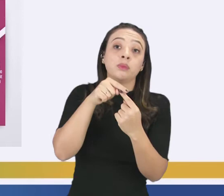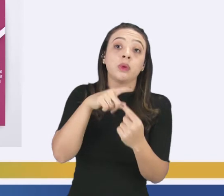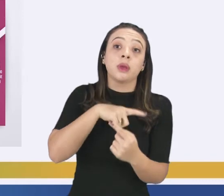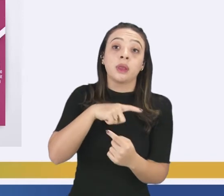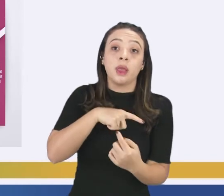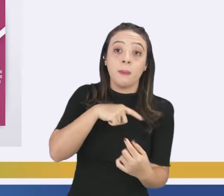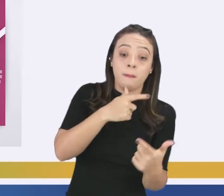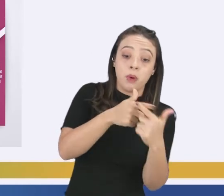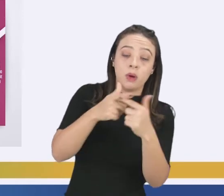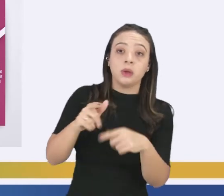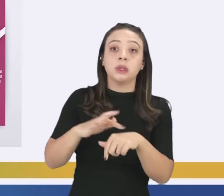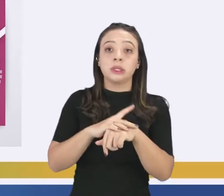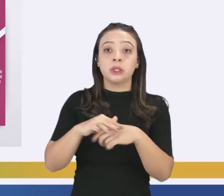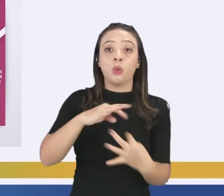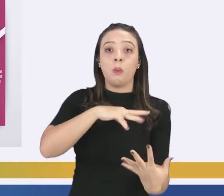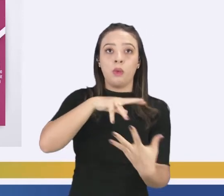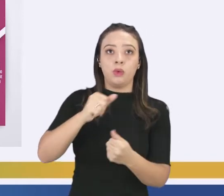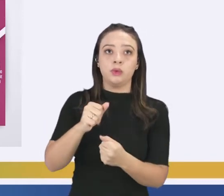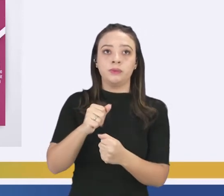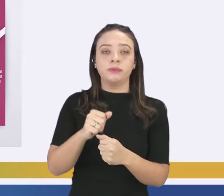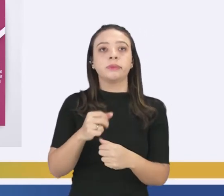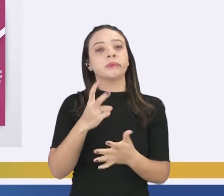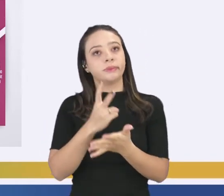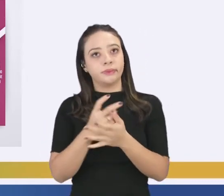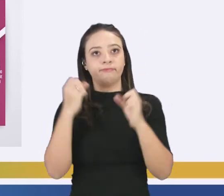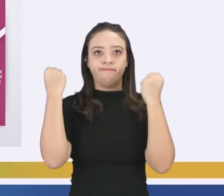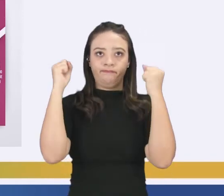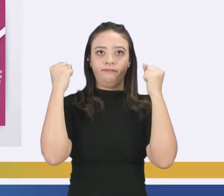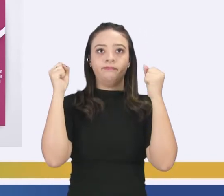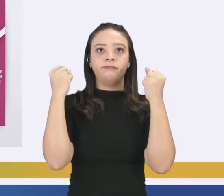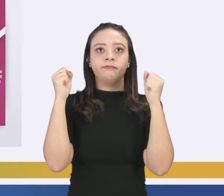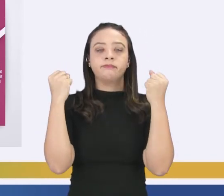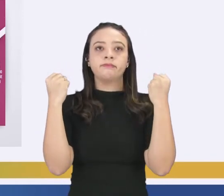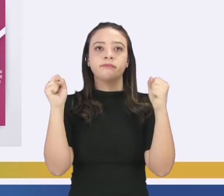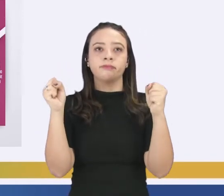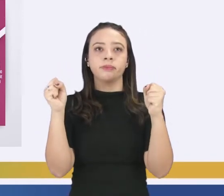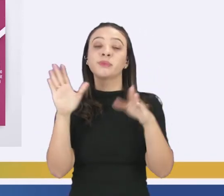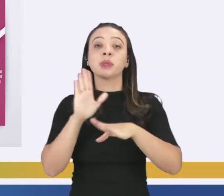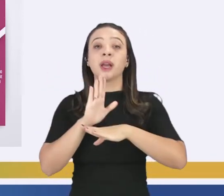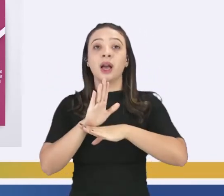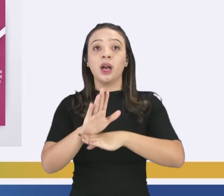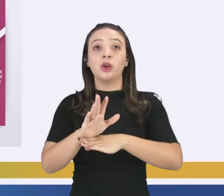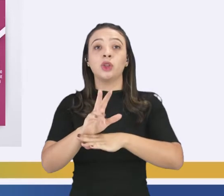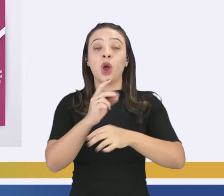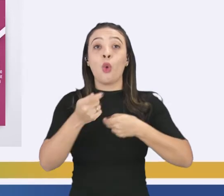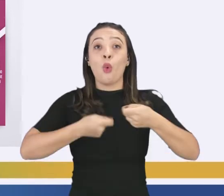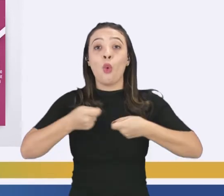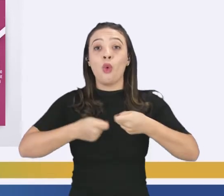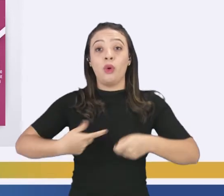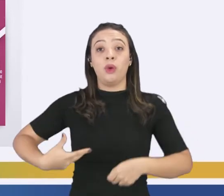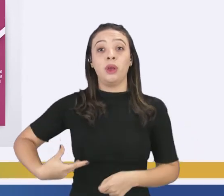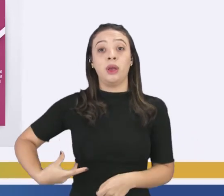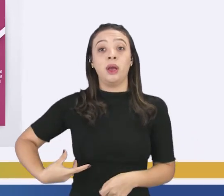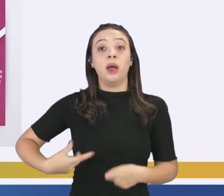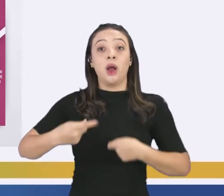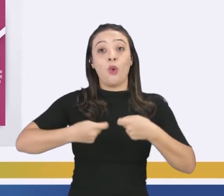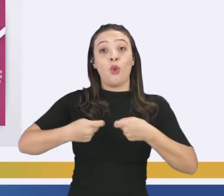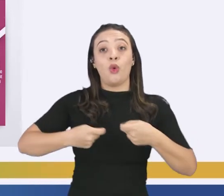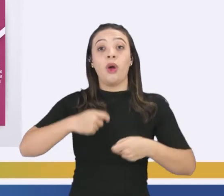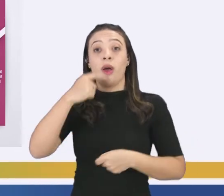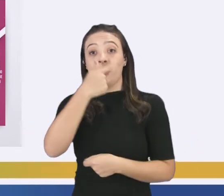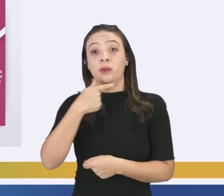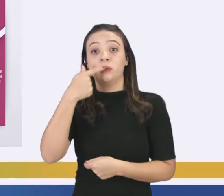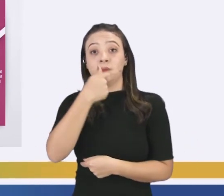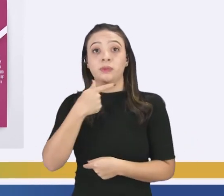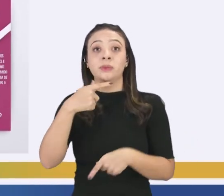A prática regular de exercício físico atua diretamente no controle dos níveis de glicose na tipo 1 e tipo 2 e na prevenção